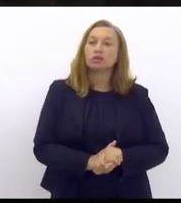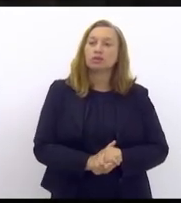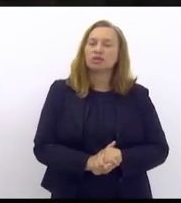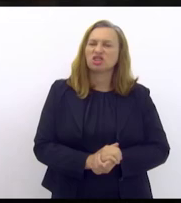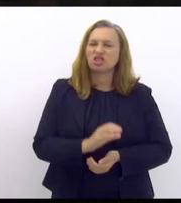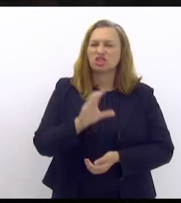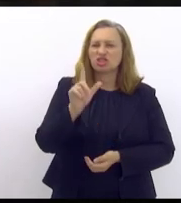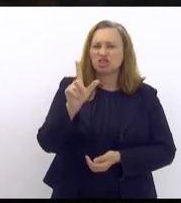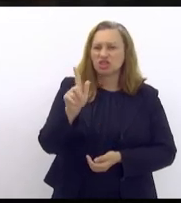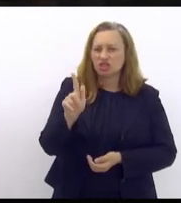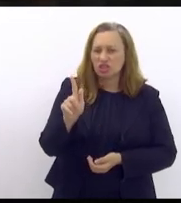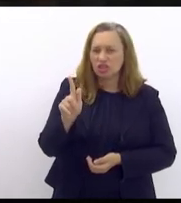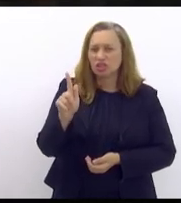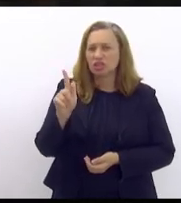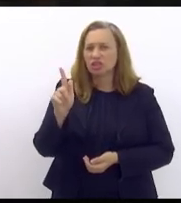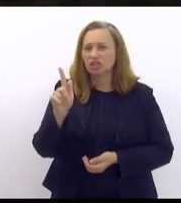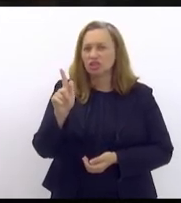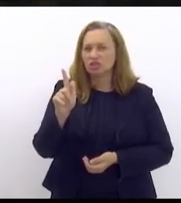GSI,